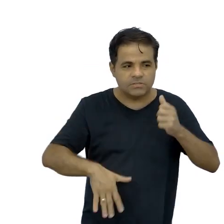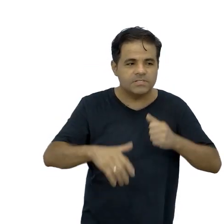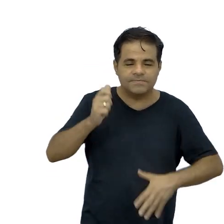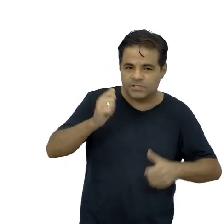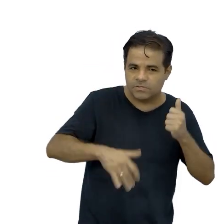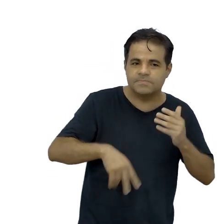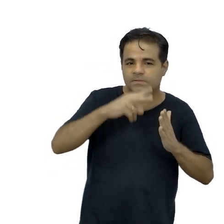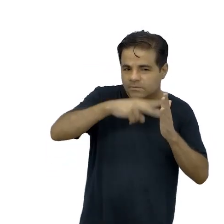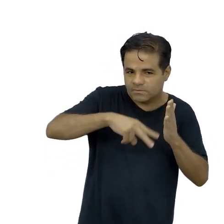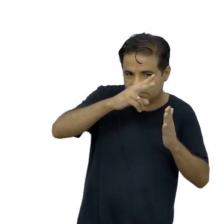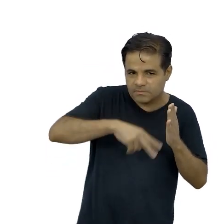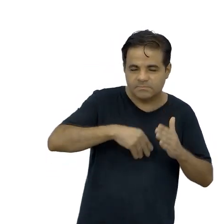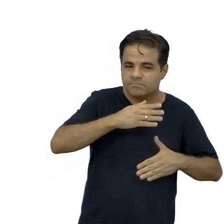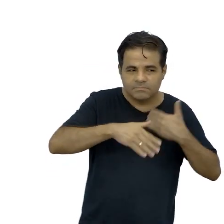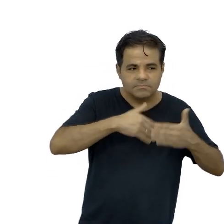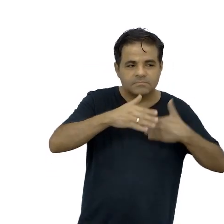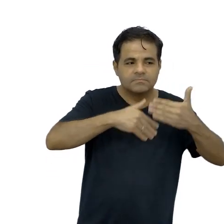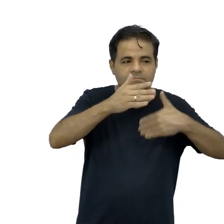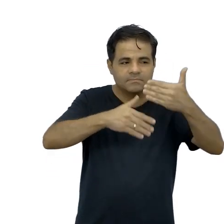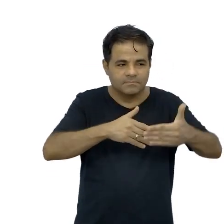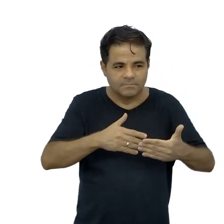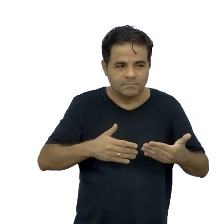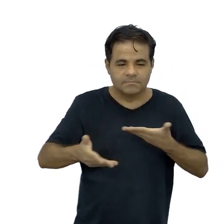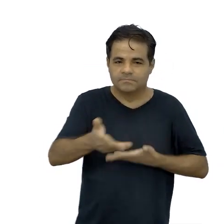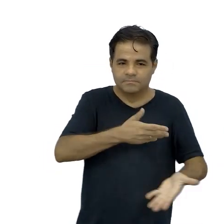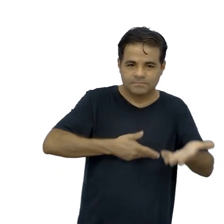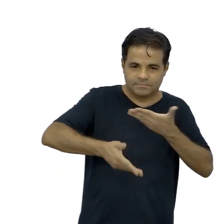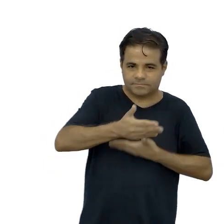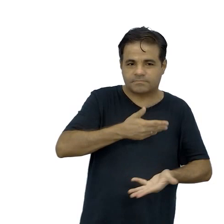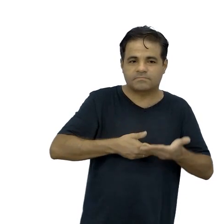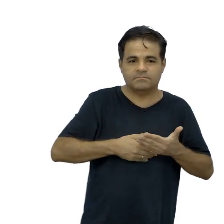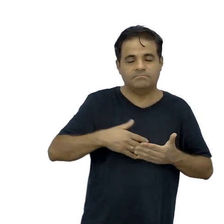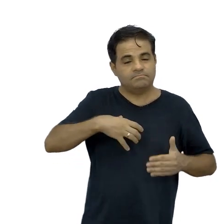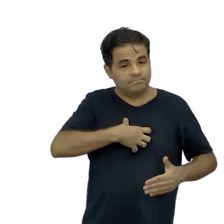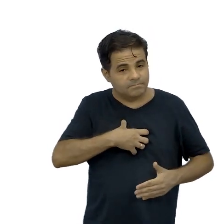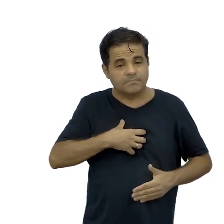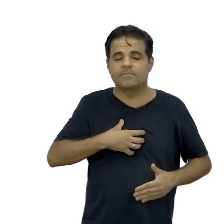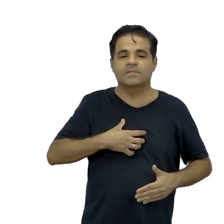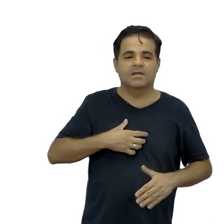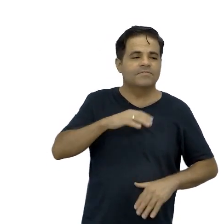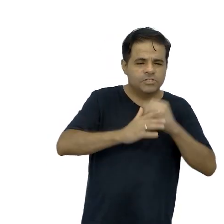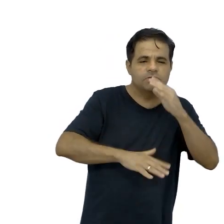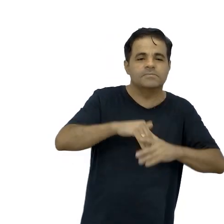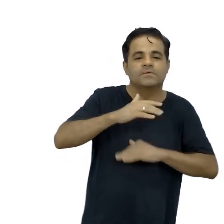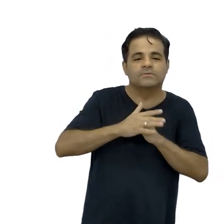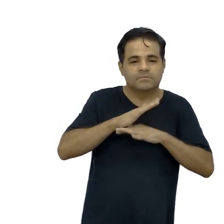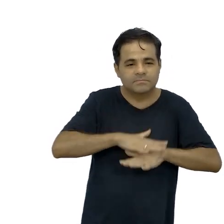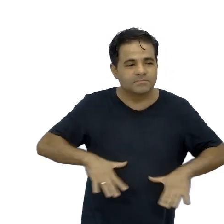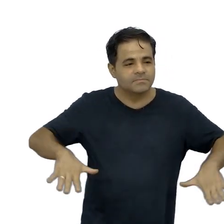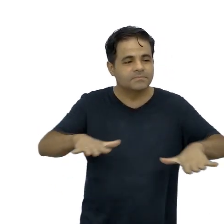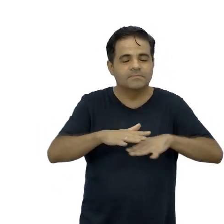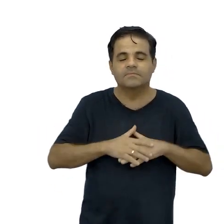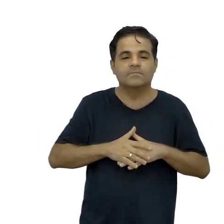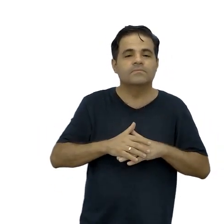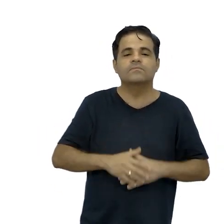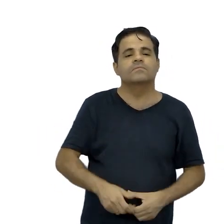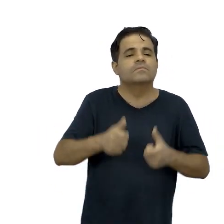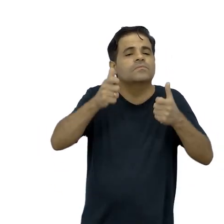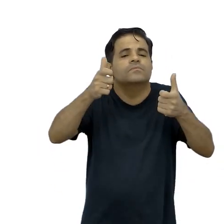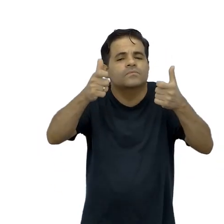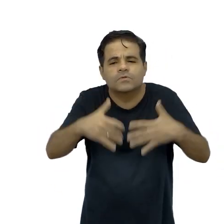leitura é interativa e de extrema complexidade na produção de sentido. Ela não se realiza somente por meio dos